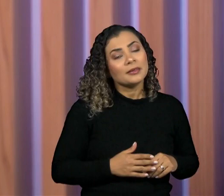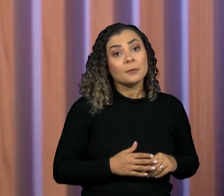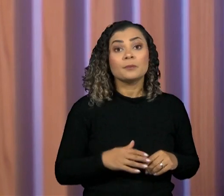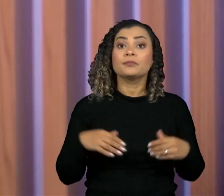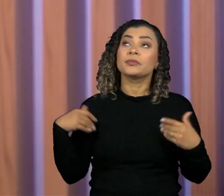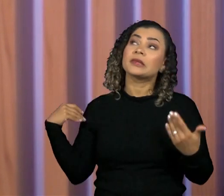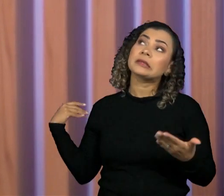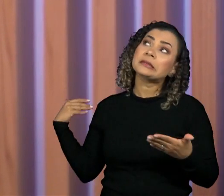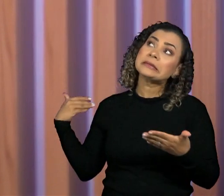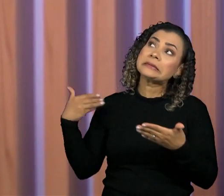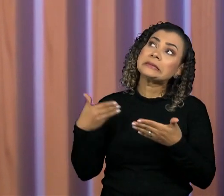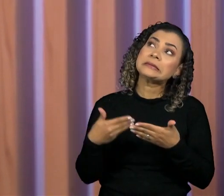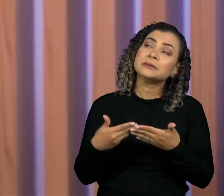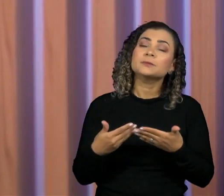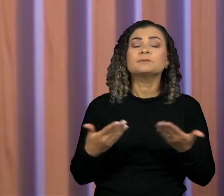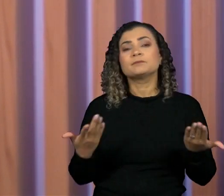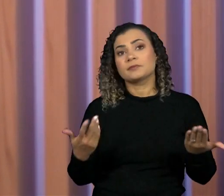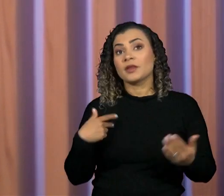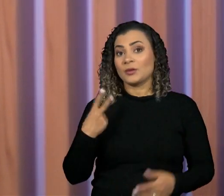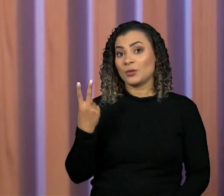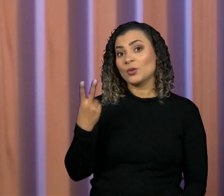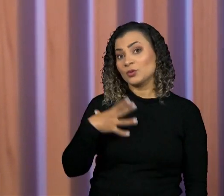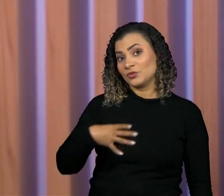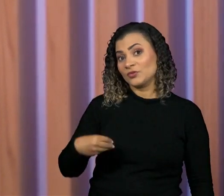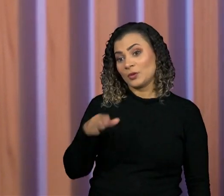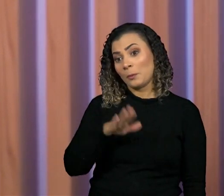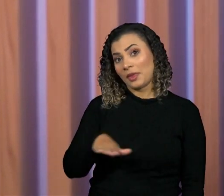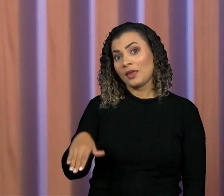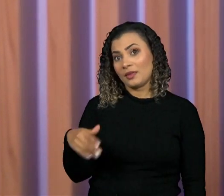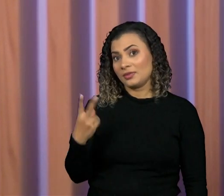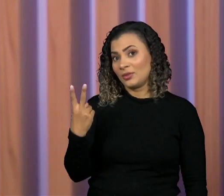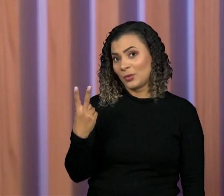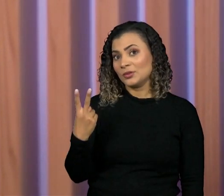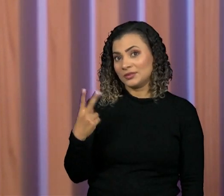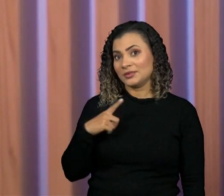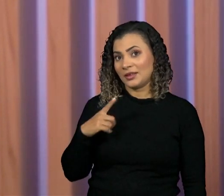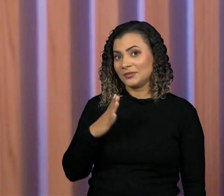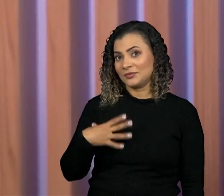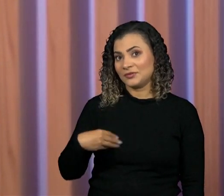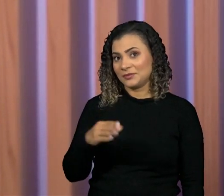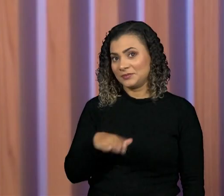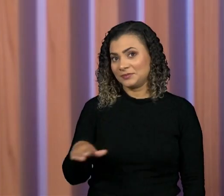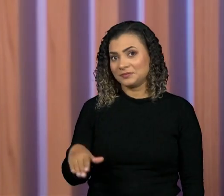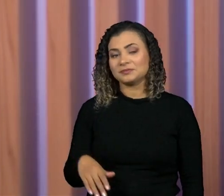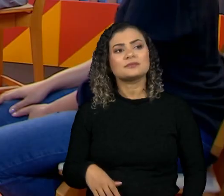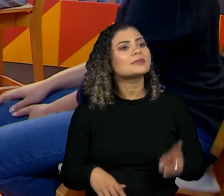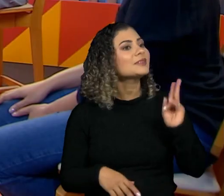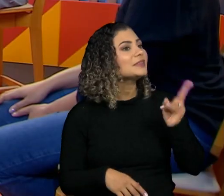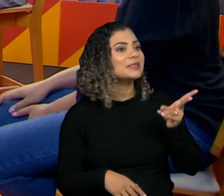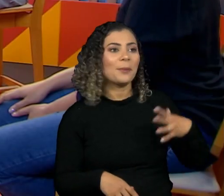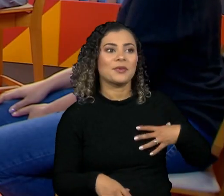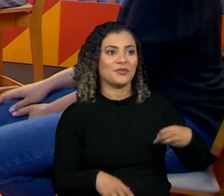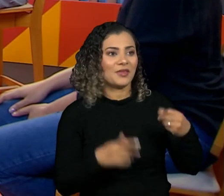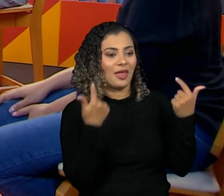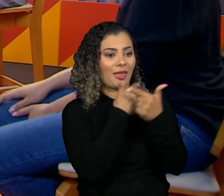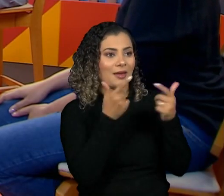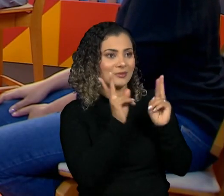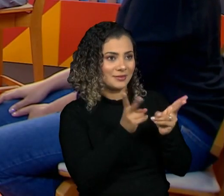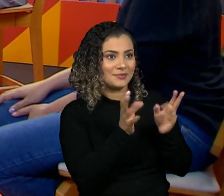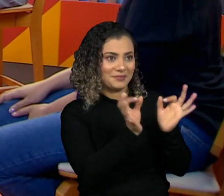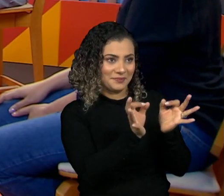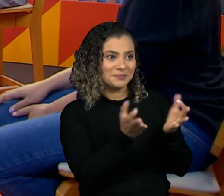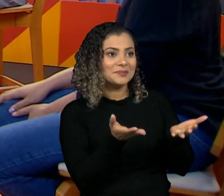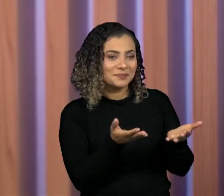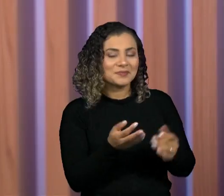Ultimamente, assim, eu tenho 2 filhos pequenos, né? A gente ri muito de filho pequeno. Né? E